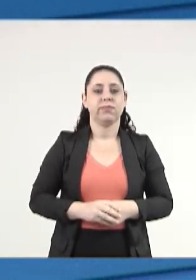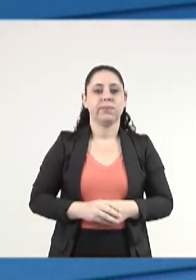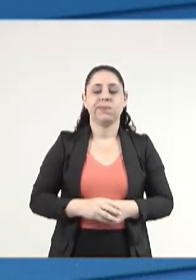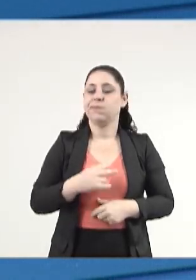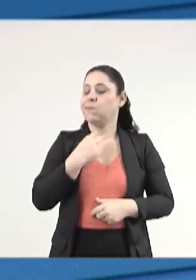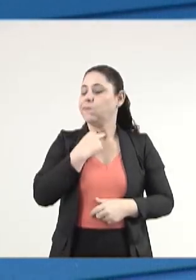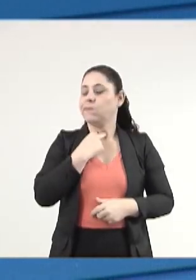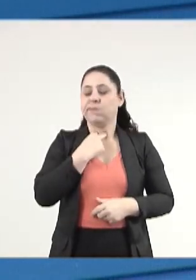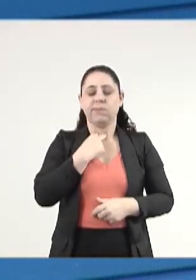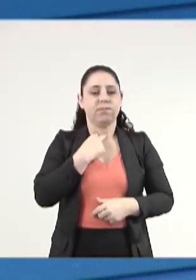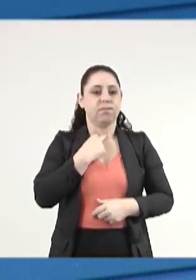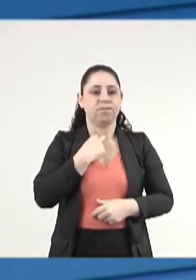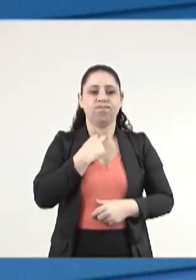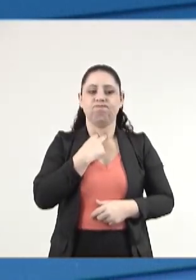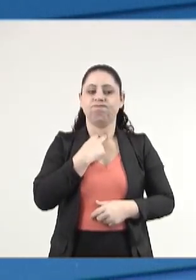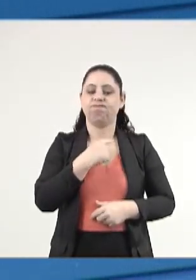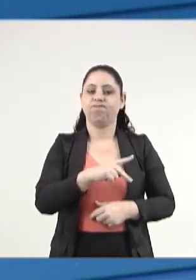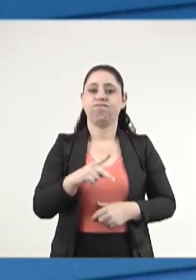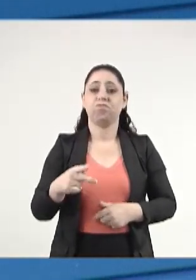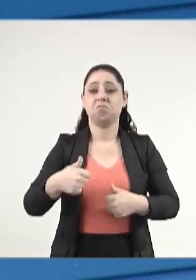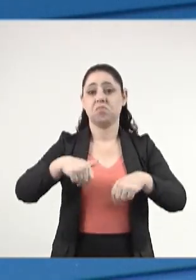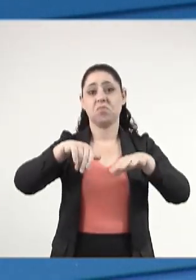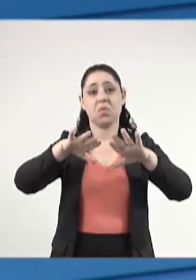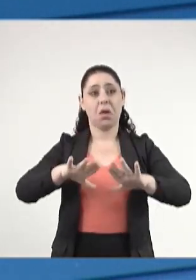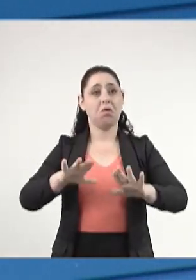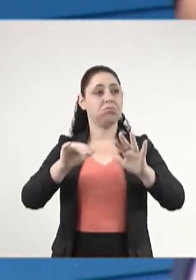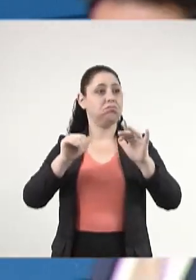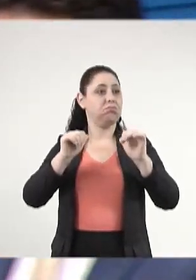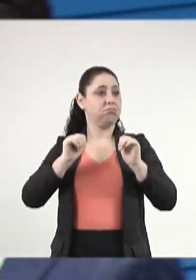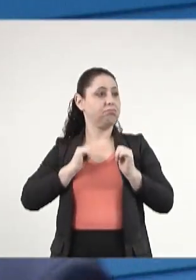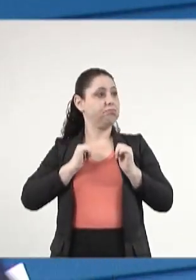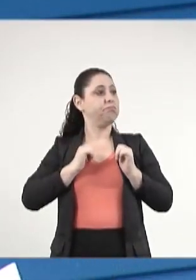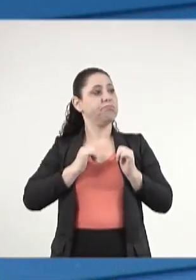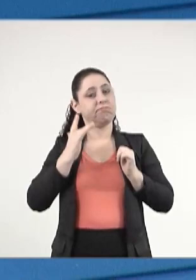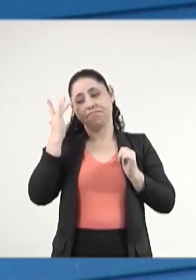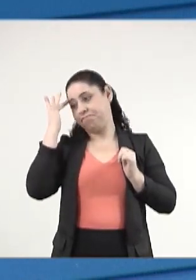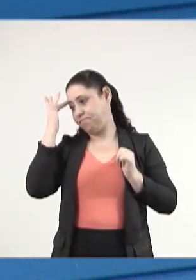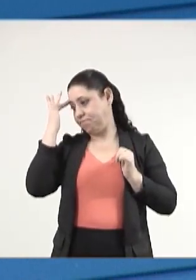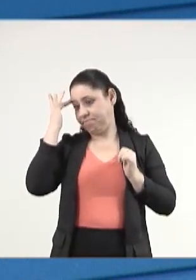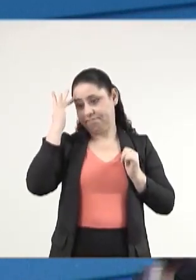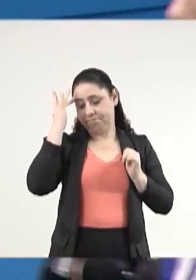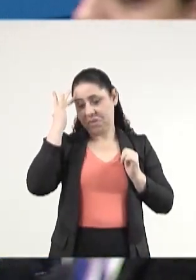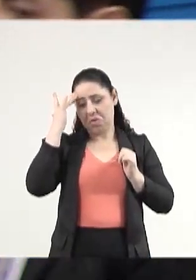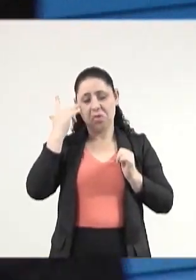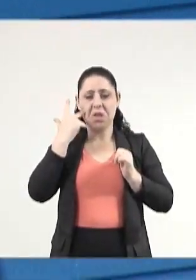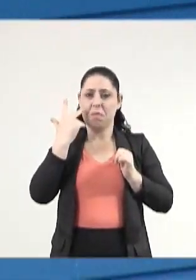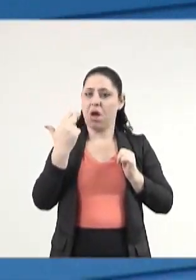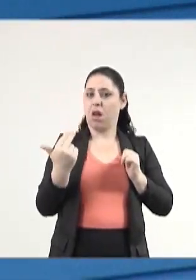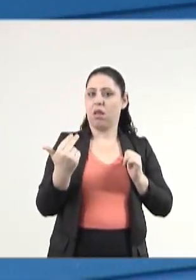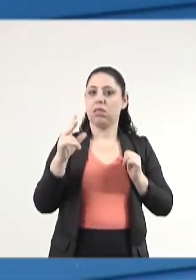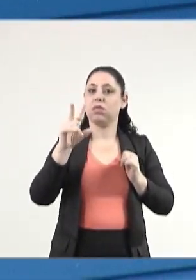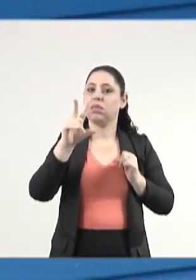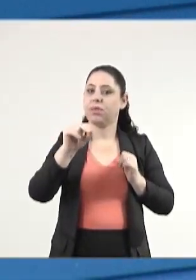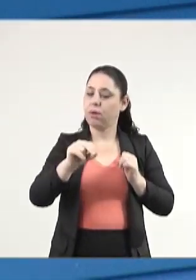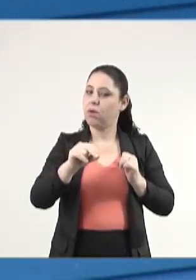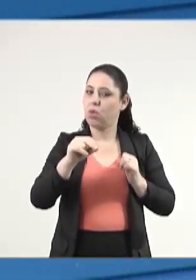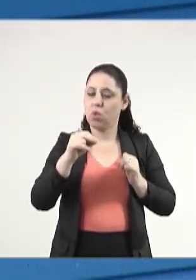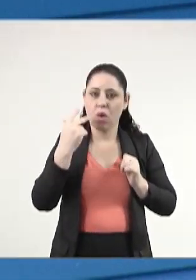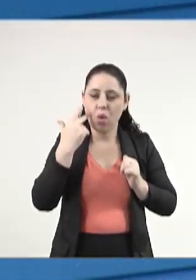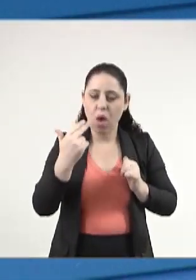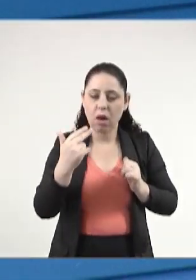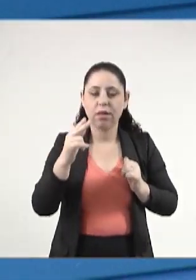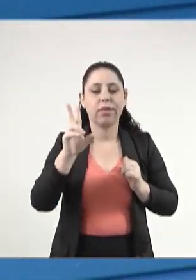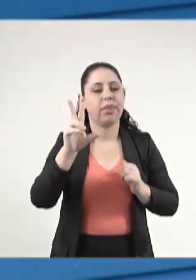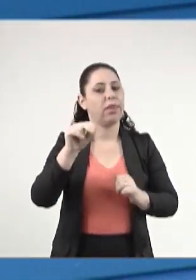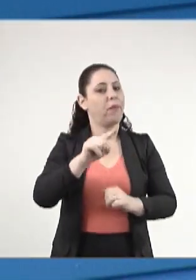podemos, senhor presidente, ficar aqui no nosso estado achando que a situação é normal, que isso é natural. Não